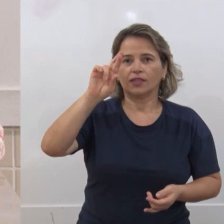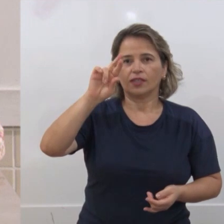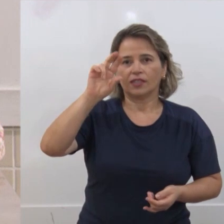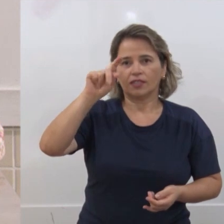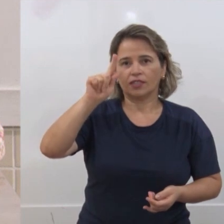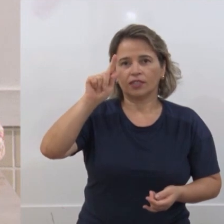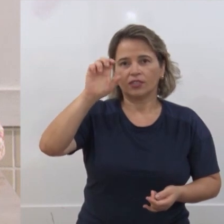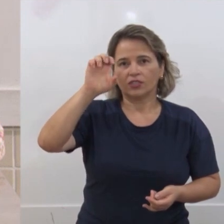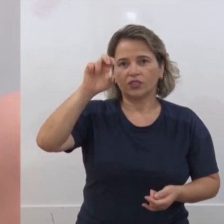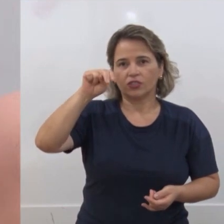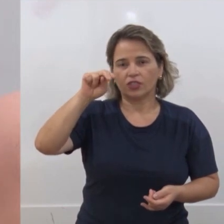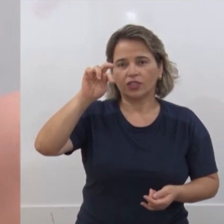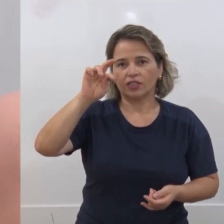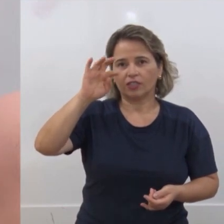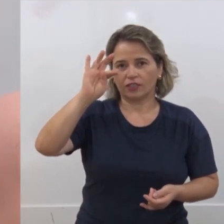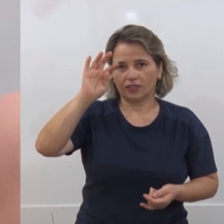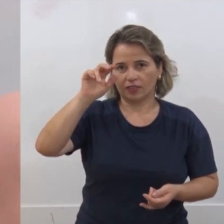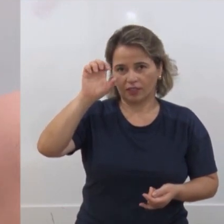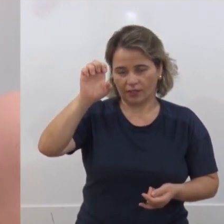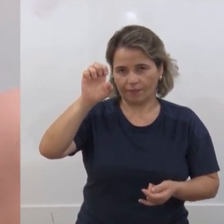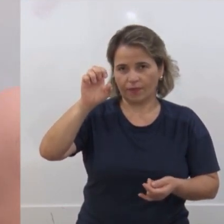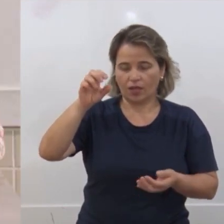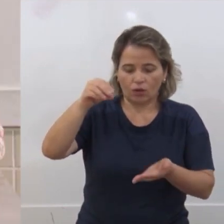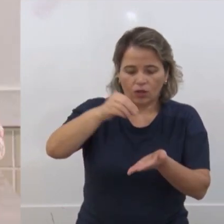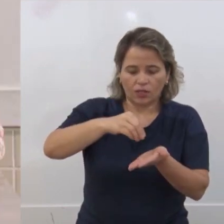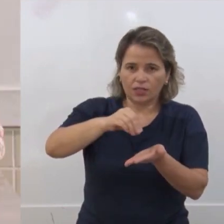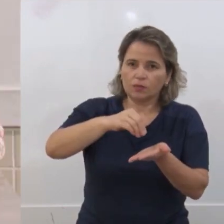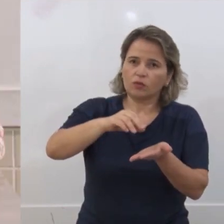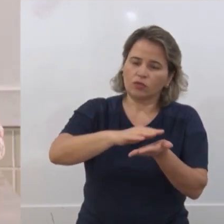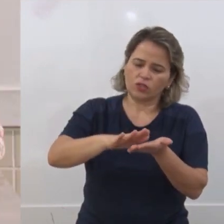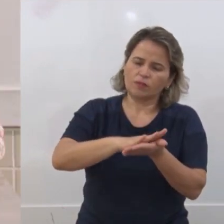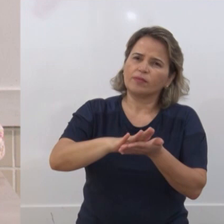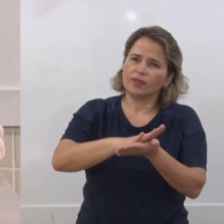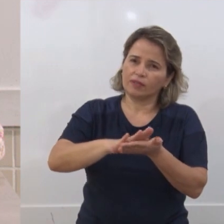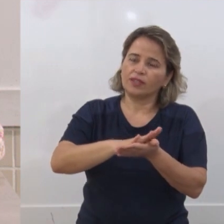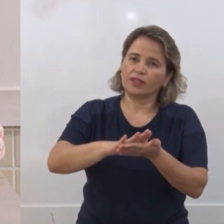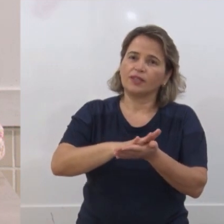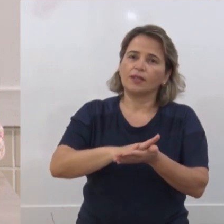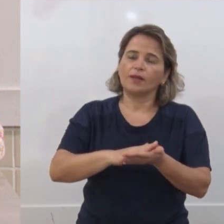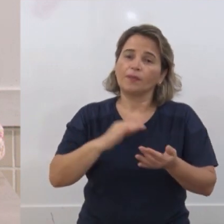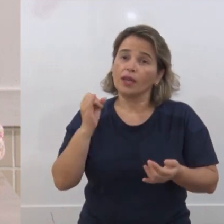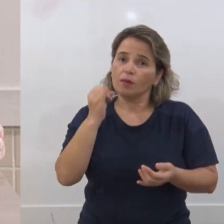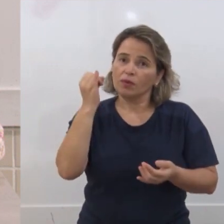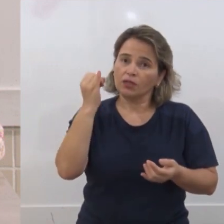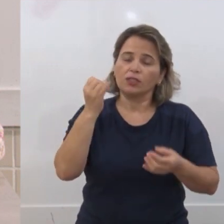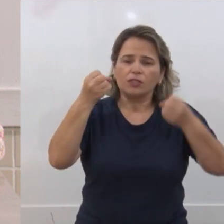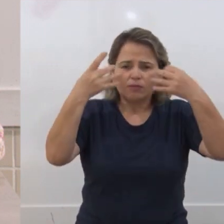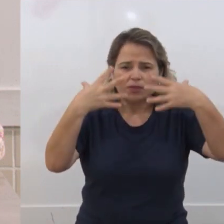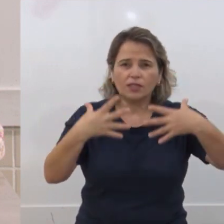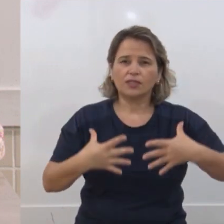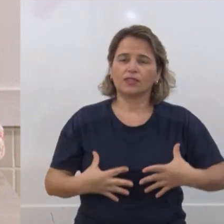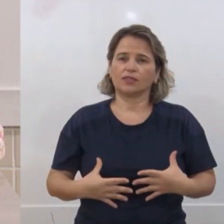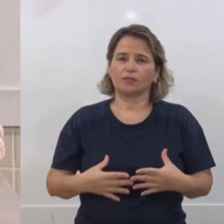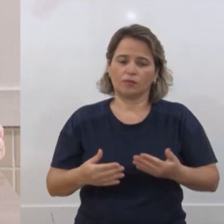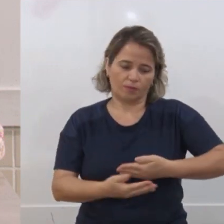Coloque o detergente na esponja. Durante todo esse processo é importante que você vai conversando com o